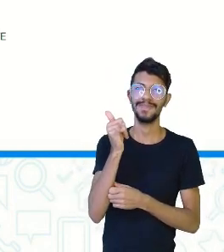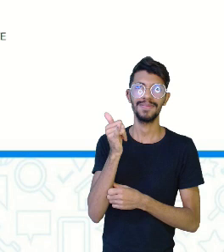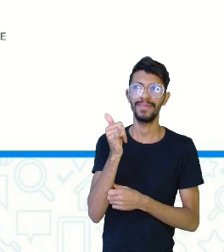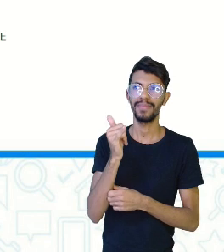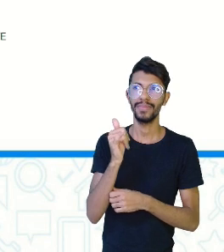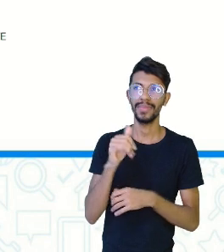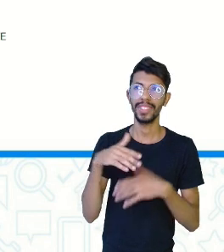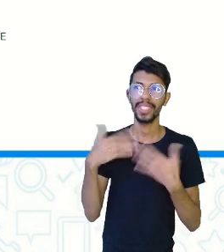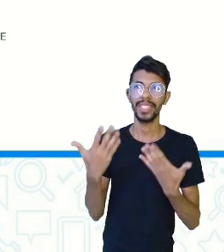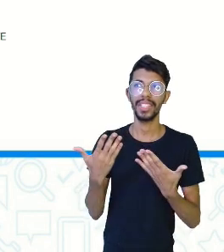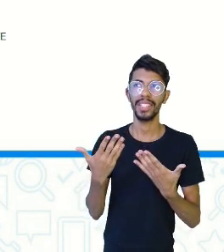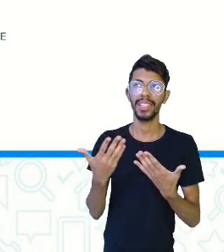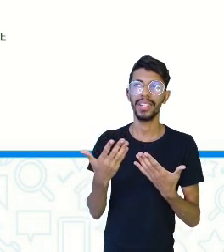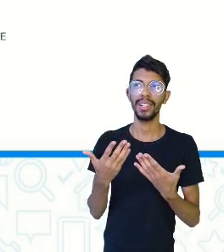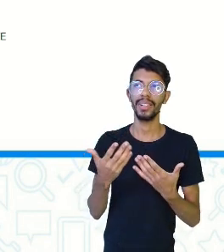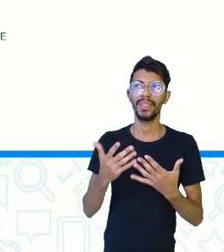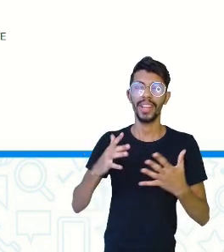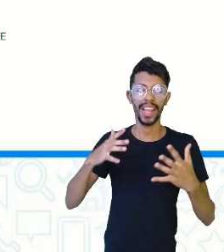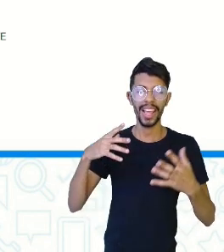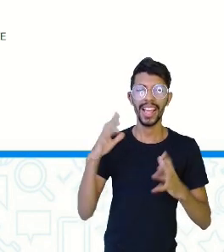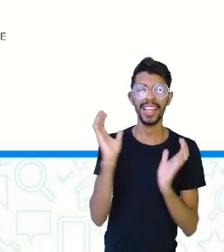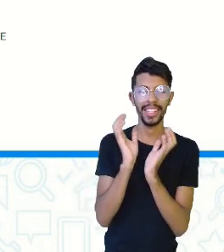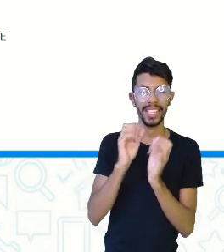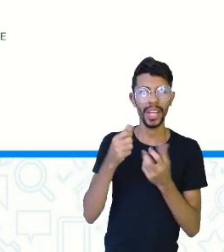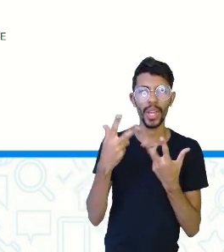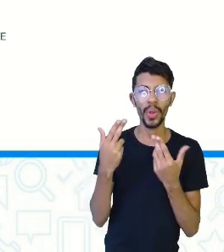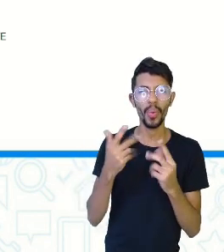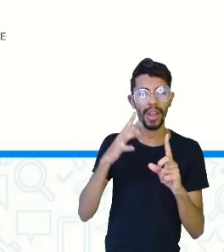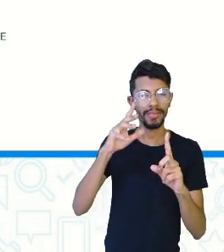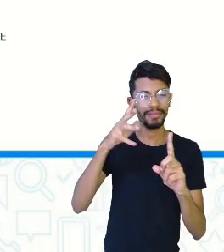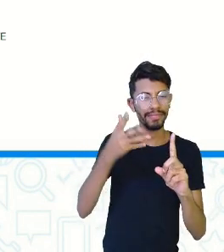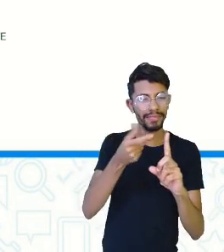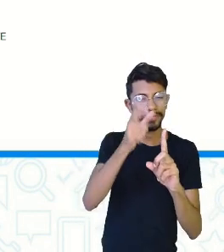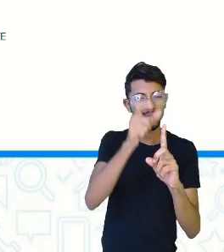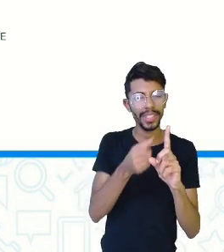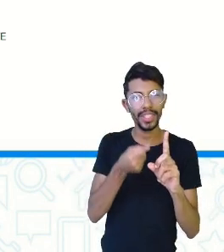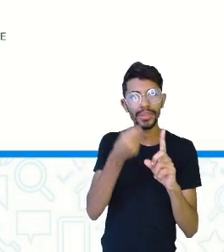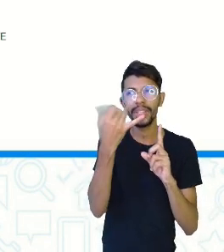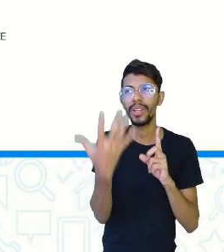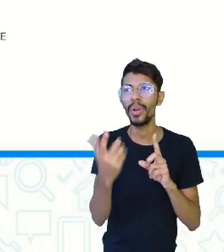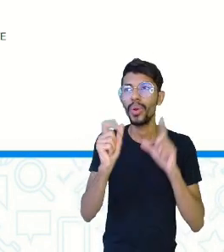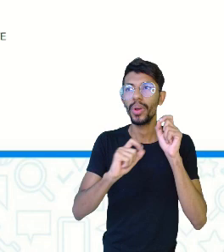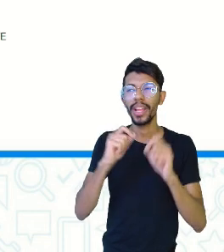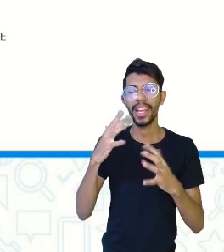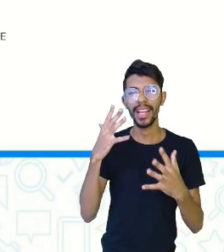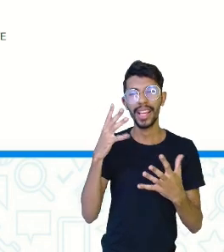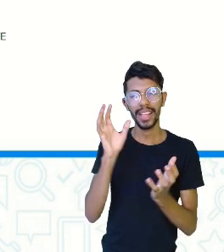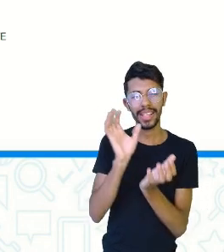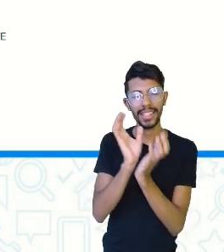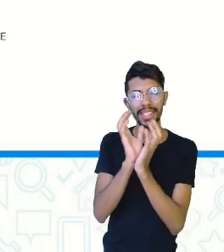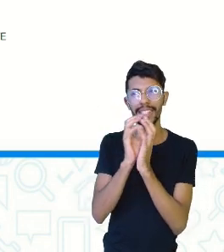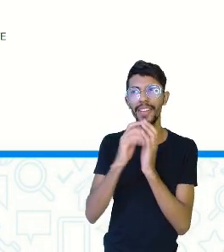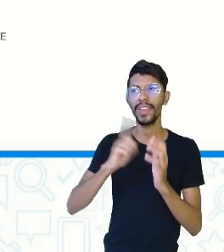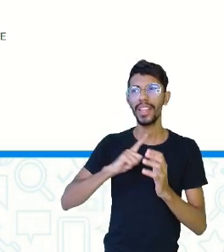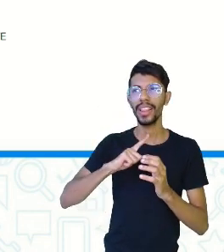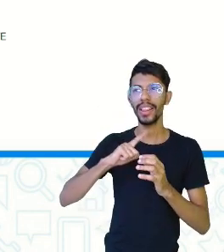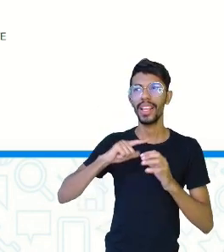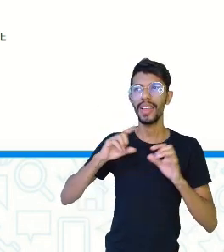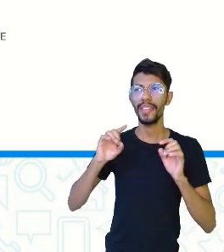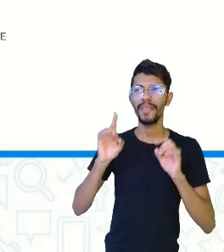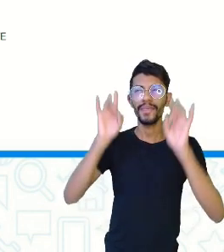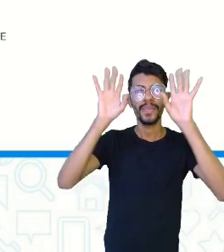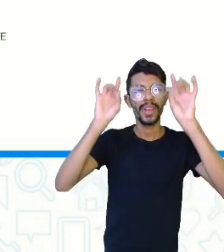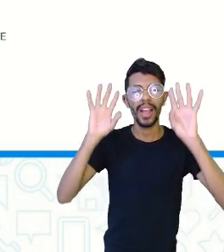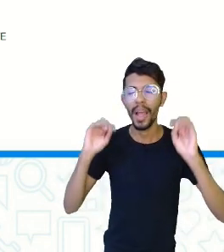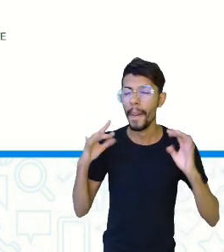artista, Recife tem encantos mil, é um pedacinho do Brasil. Então, com certeza, nós